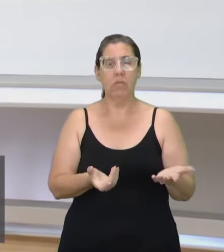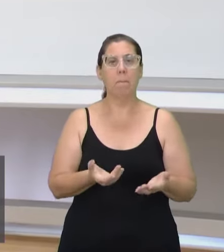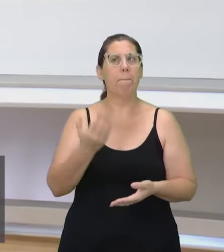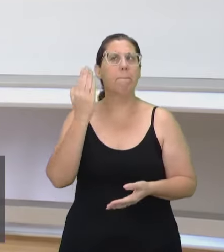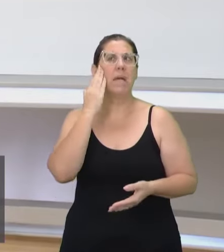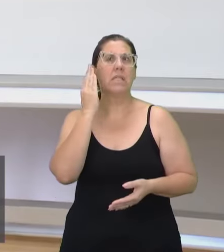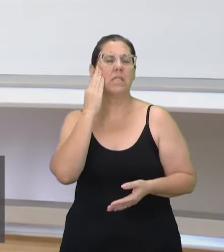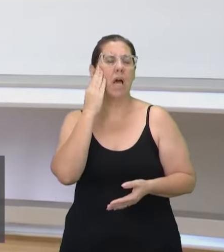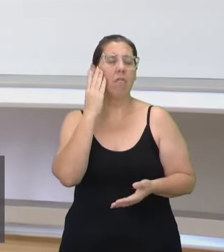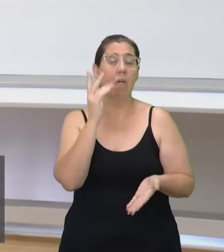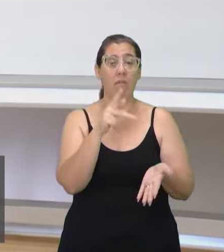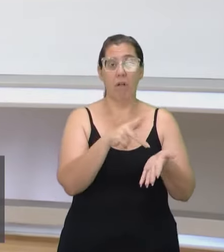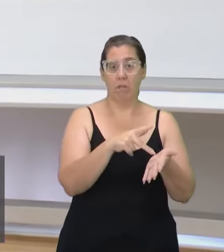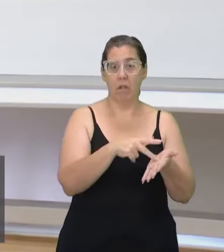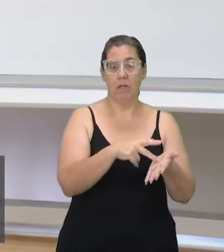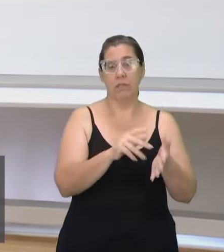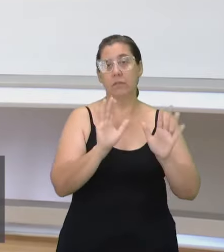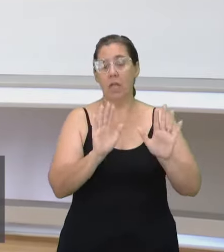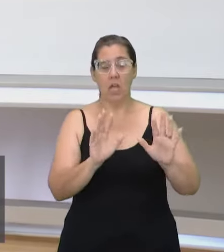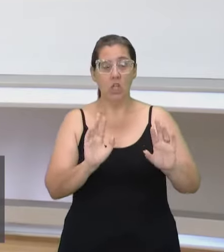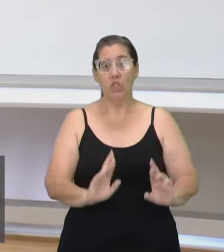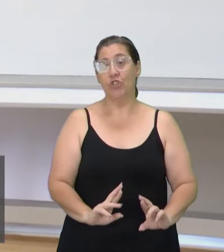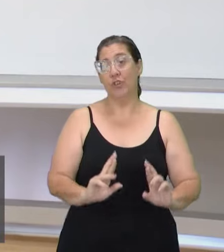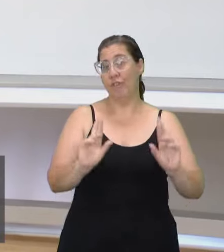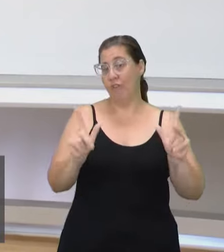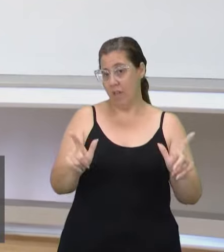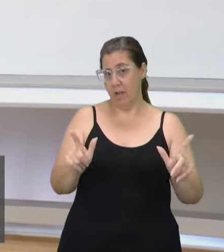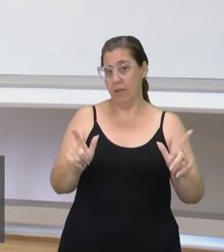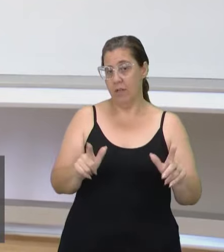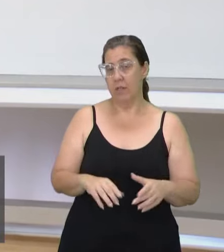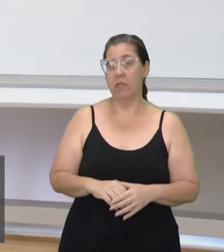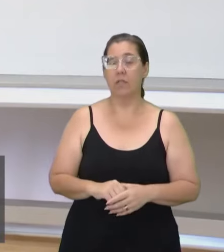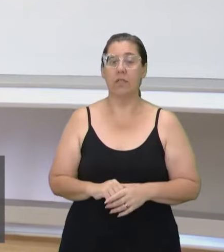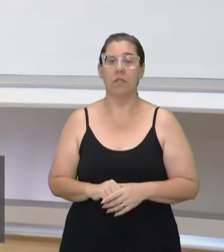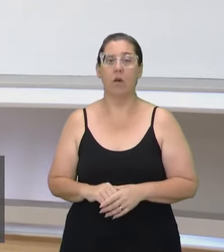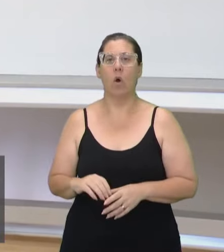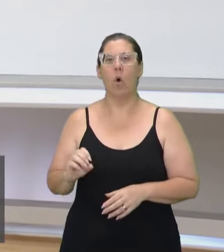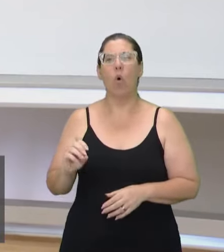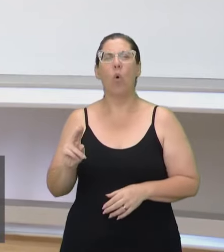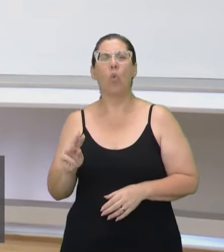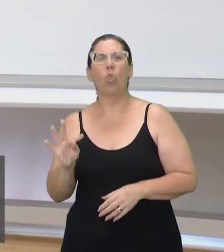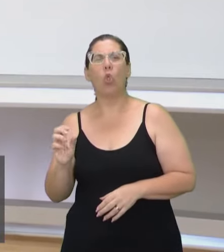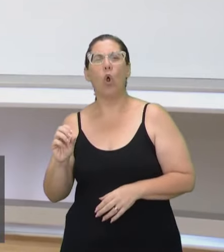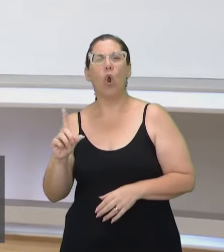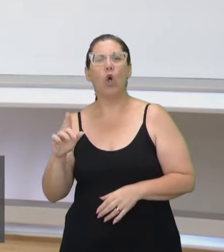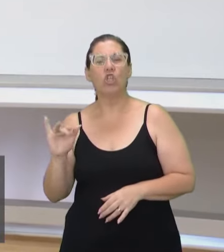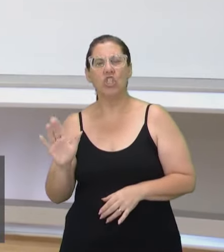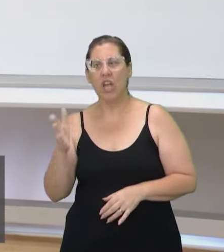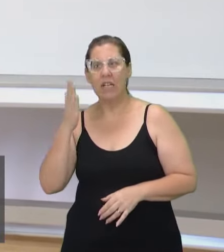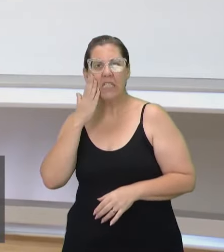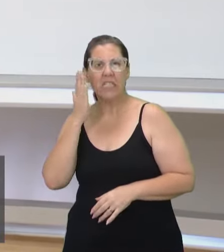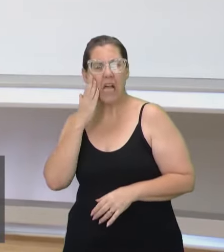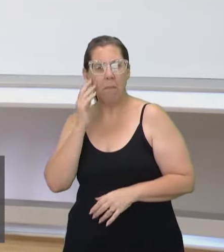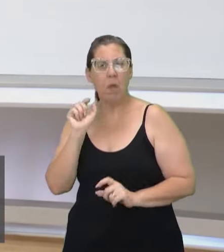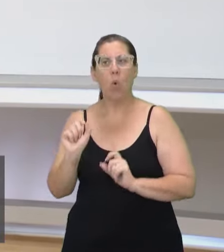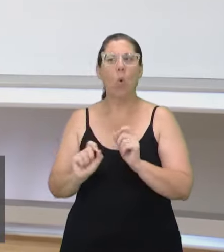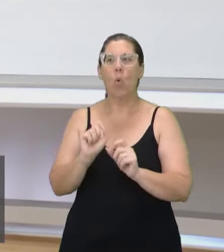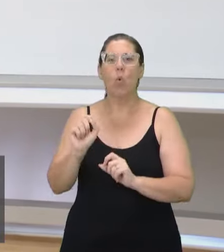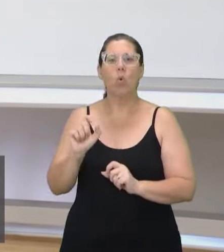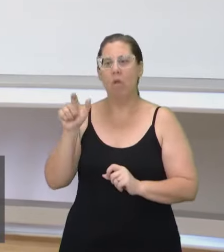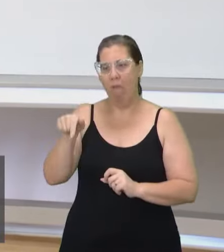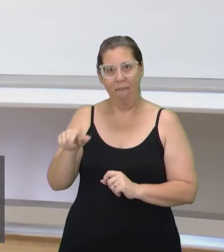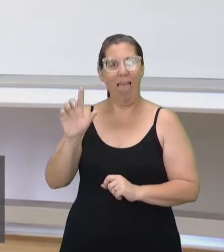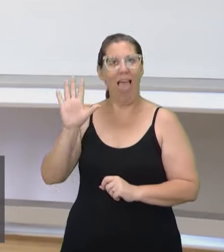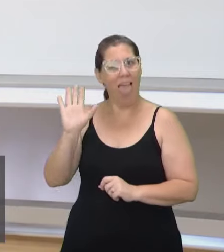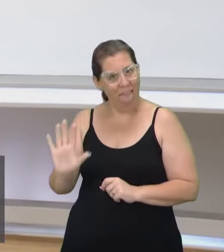realidade. Isso é epistemologia, ela é diferente, por exemplo, da ontologia, que se preocupa em saber o que as coisas são em